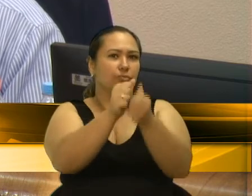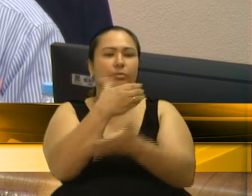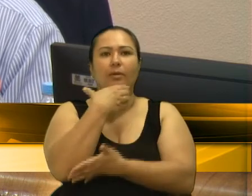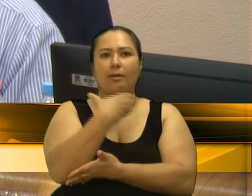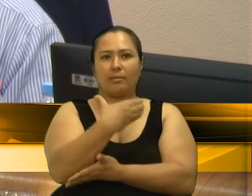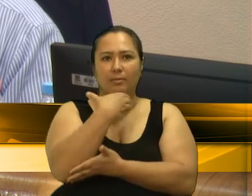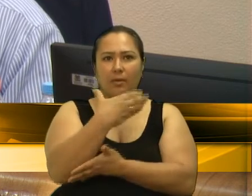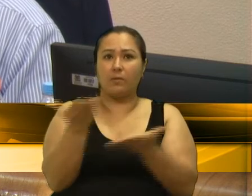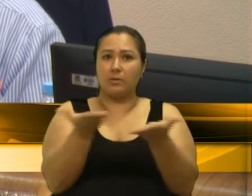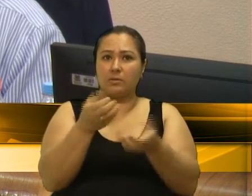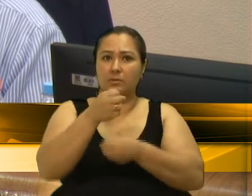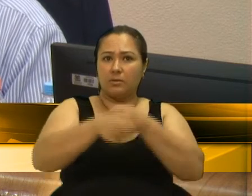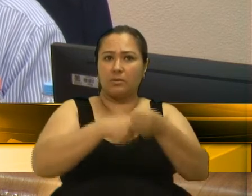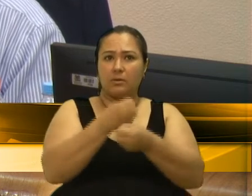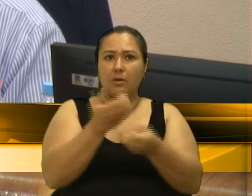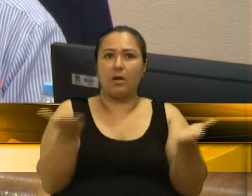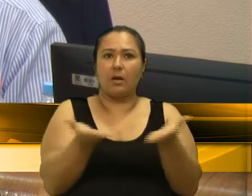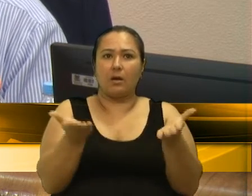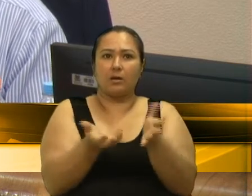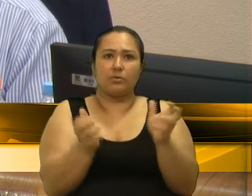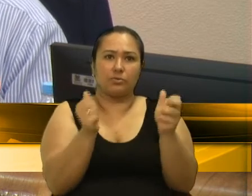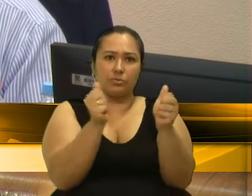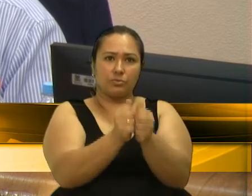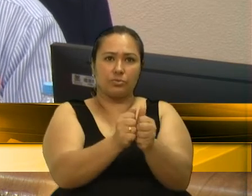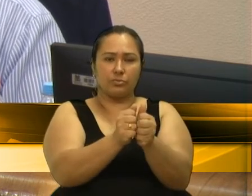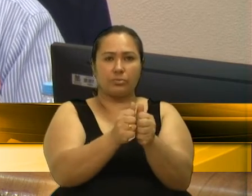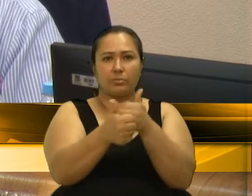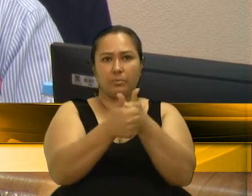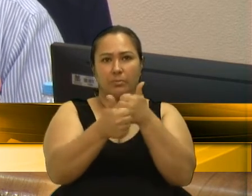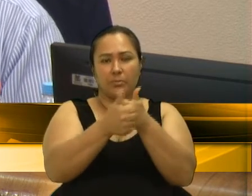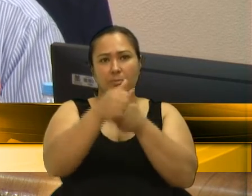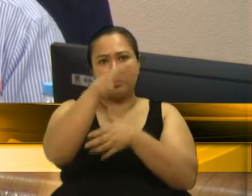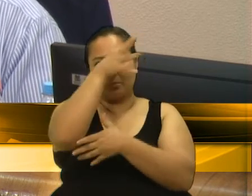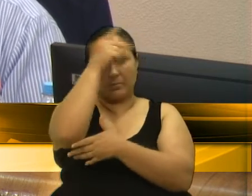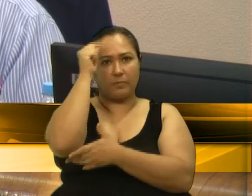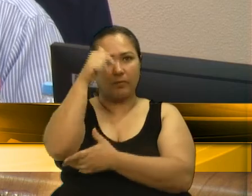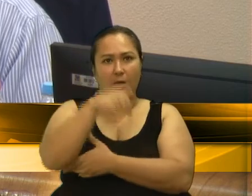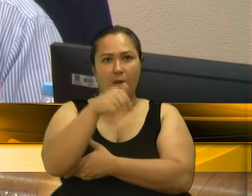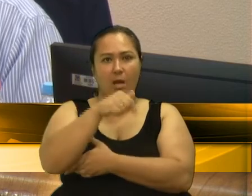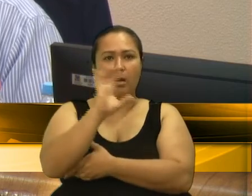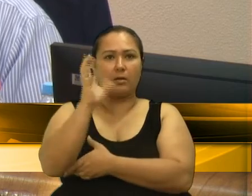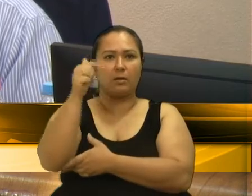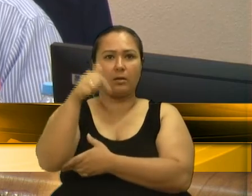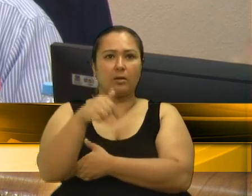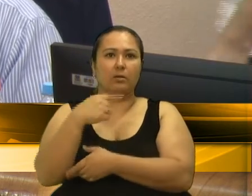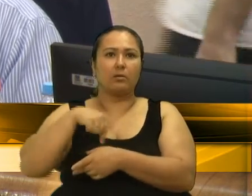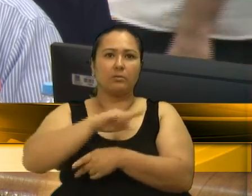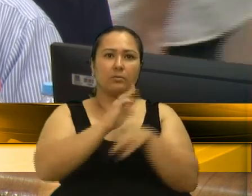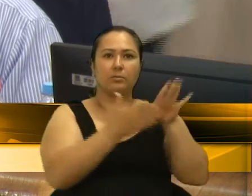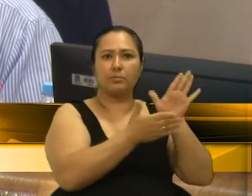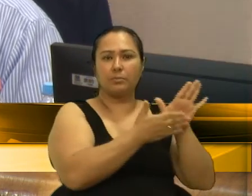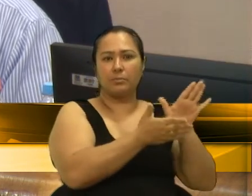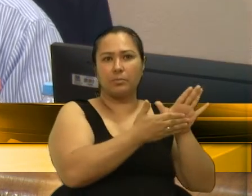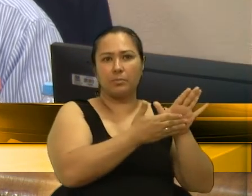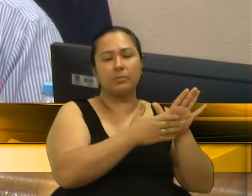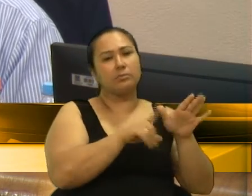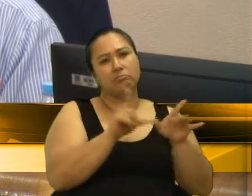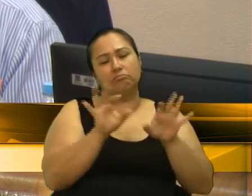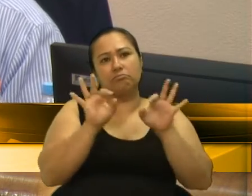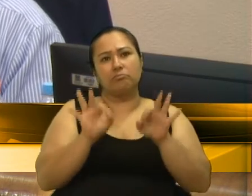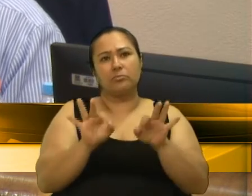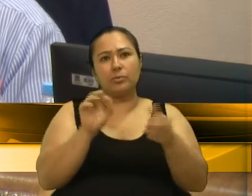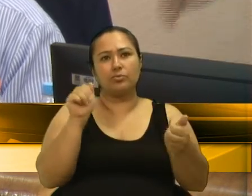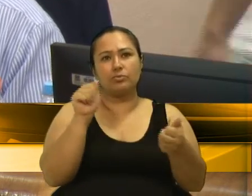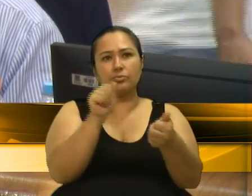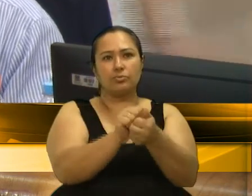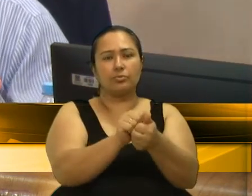iríamos propor para que ela viesse juntamente para o Largo da Prefeitura acontecer aqui. Quando fizemos a proposta, foi então juntamente